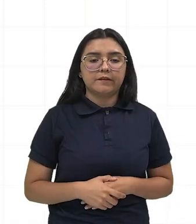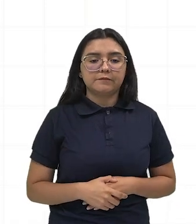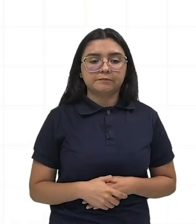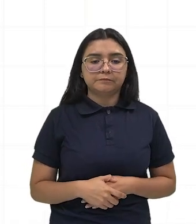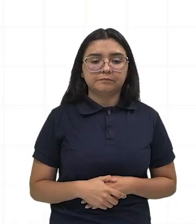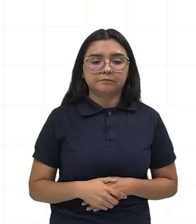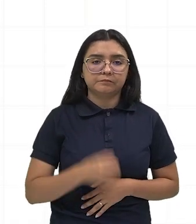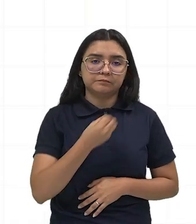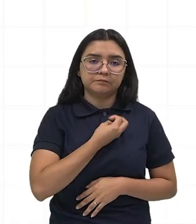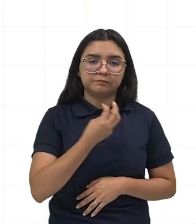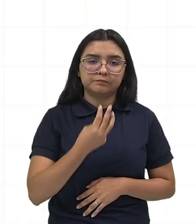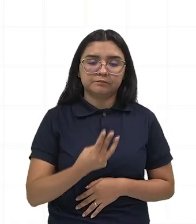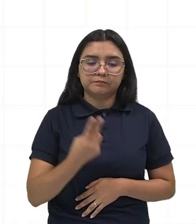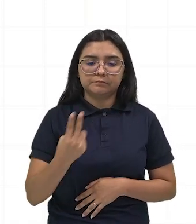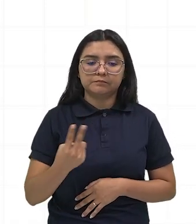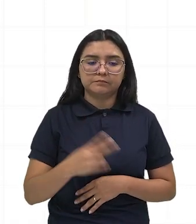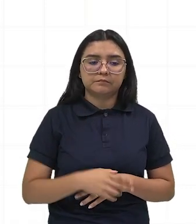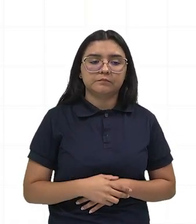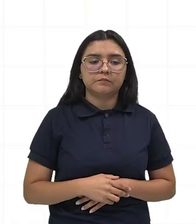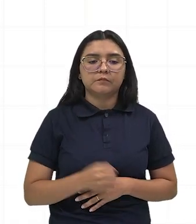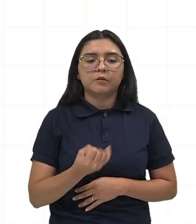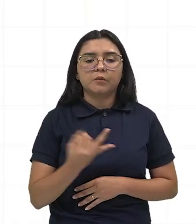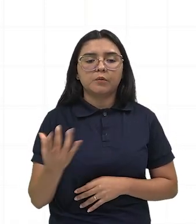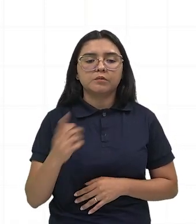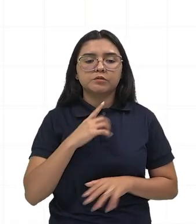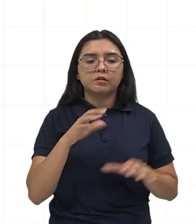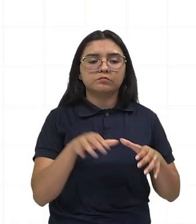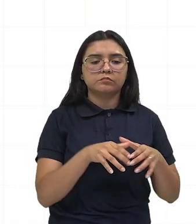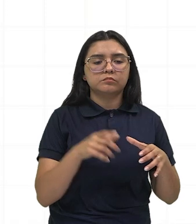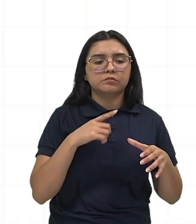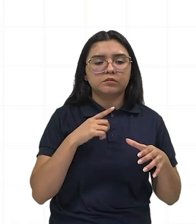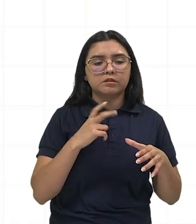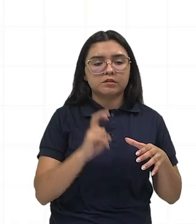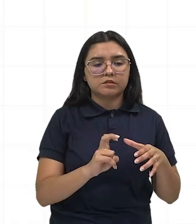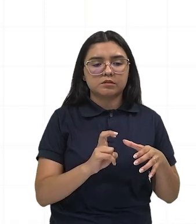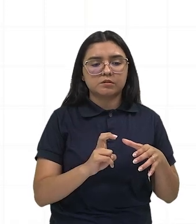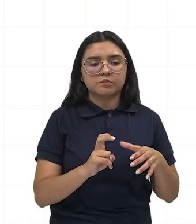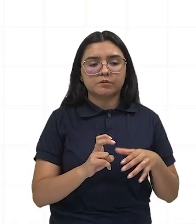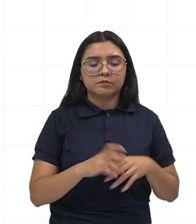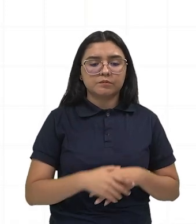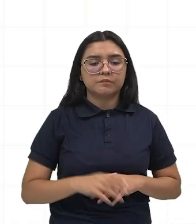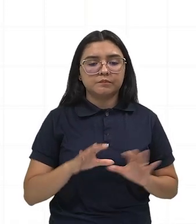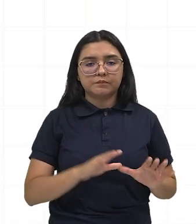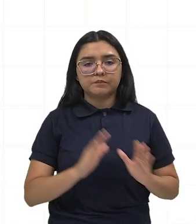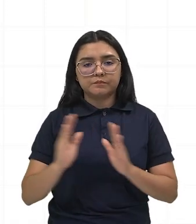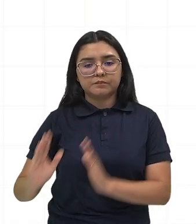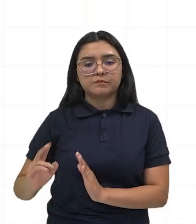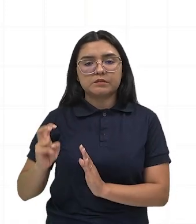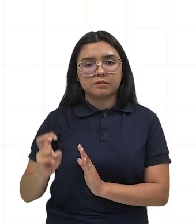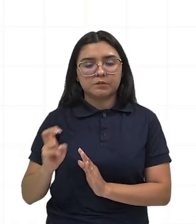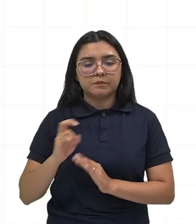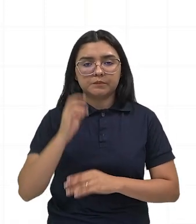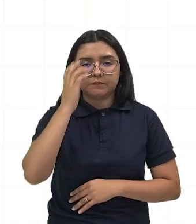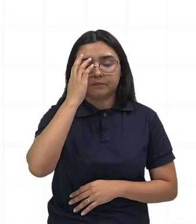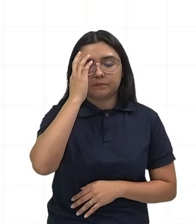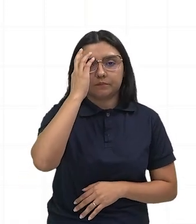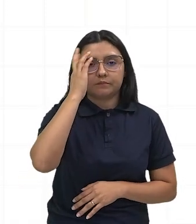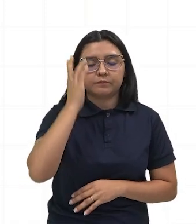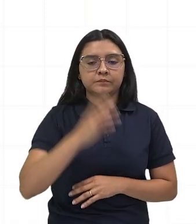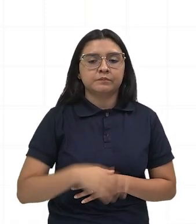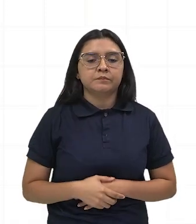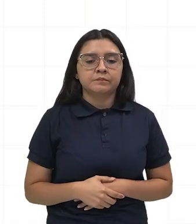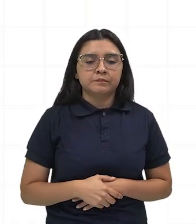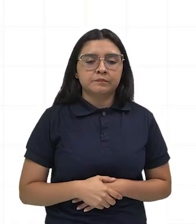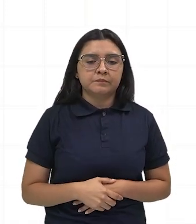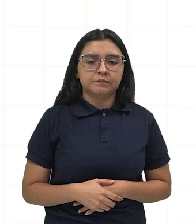mediana, beleza? Quantos termos eu tenho aqui? Olha, eu tenho 5 para esse lado e eu tenho 5 para